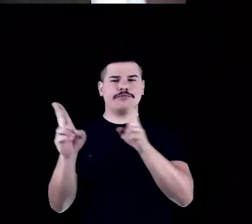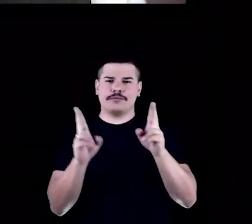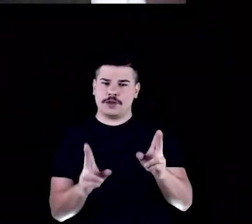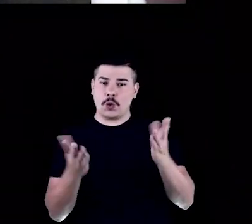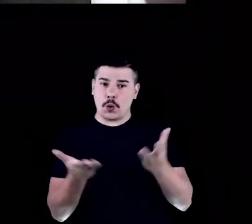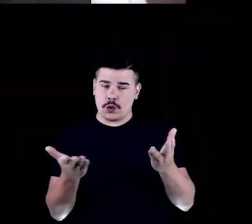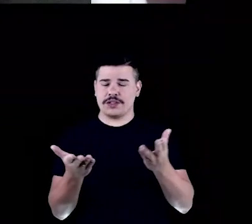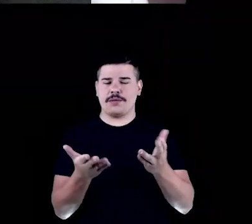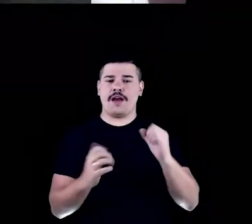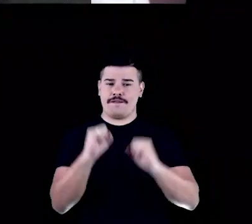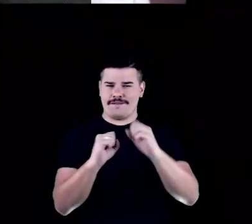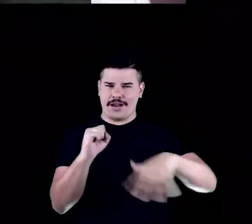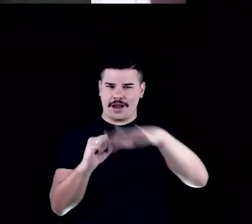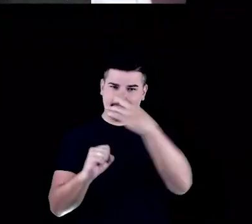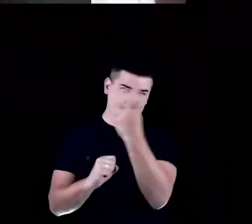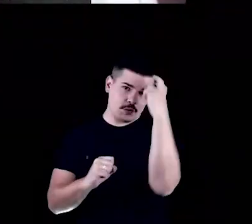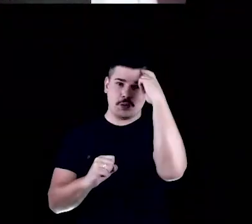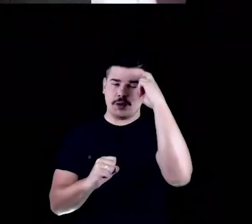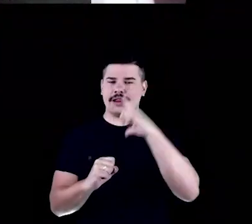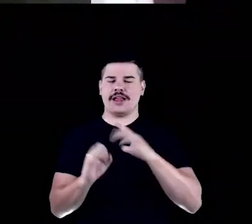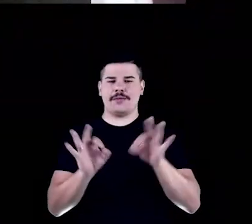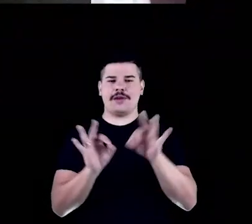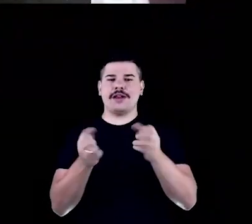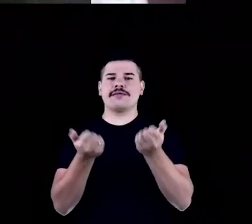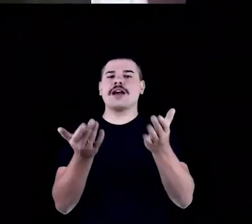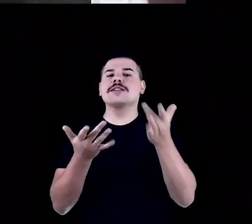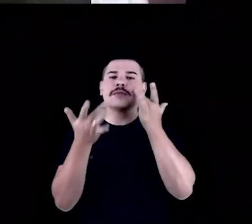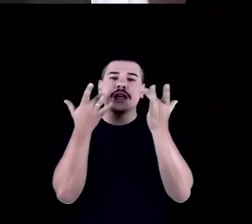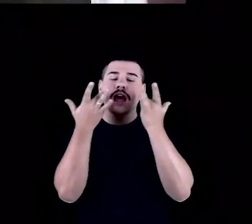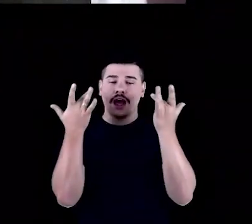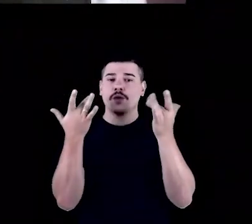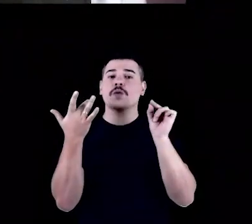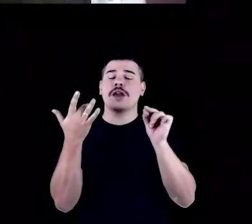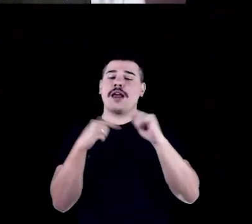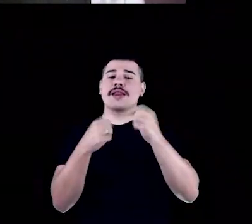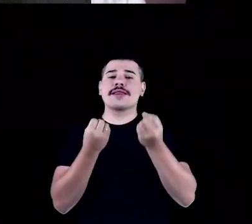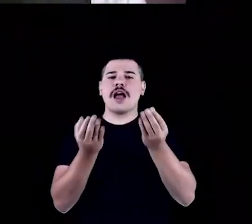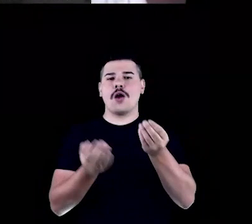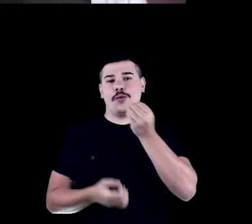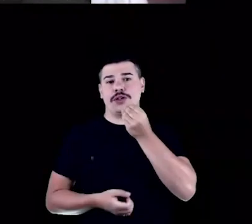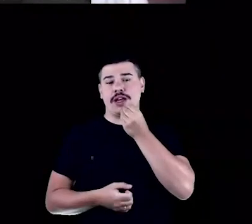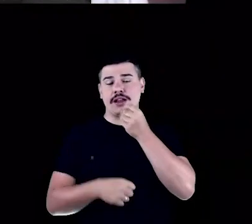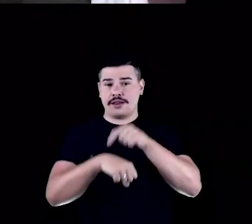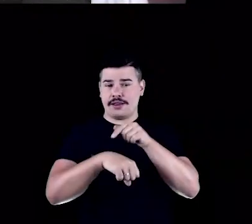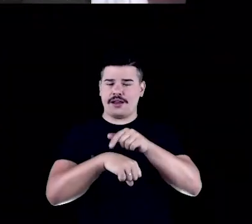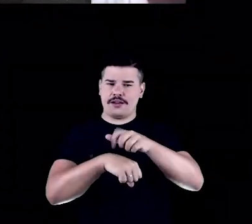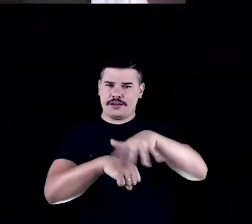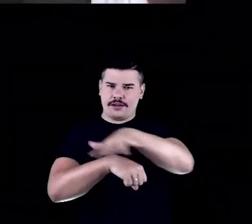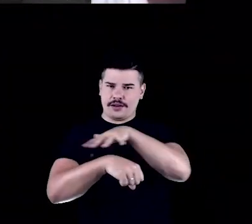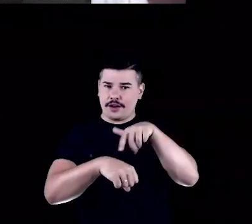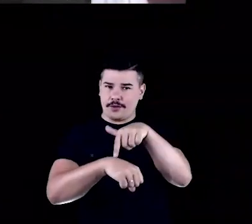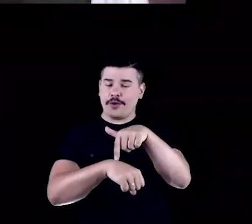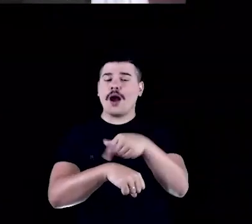esse ano é para as fábricas de cultura, para elaborarem um projeto de espetáculo, uma peça de teatro, era possibilidades para esculpir o